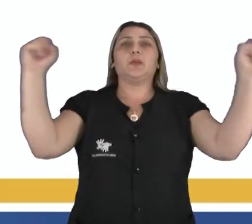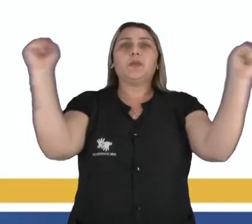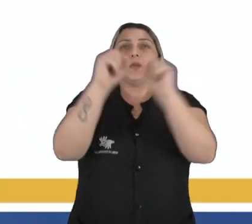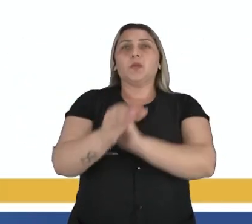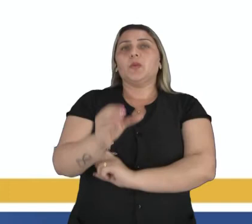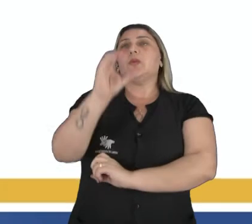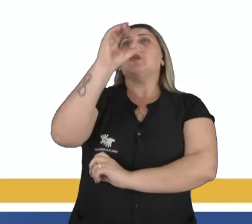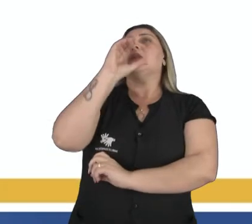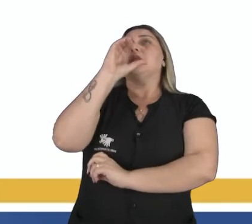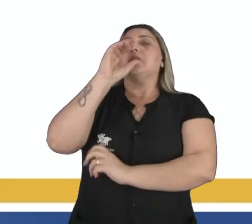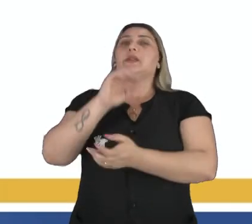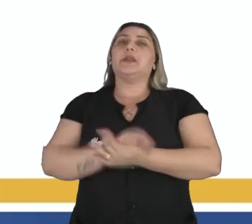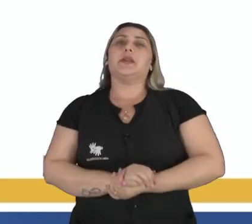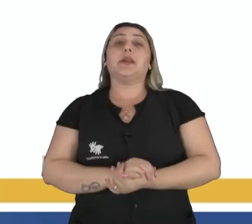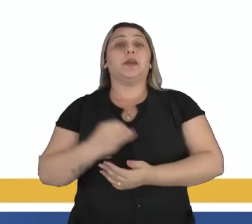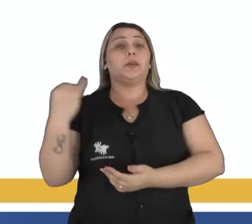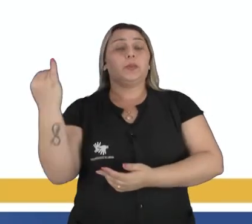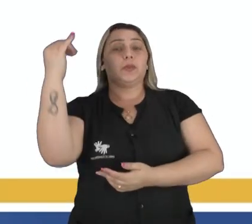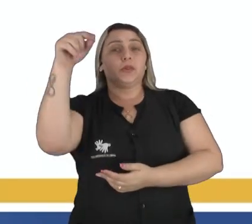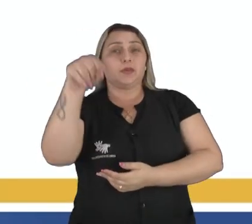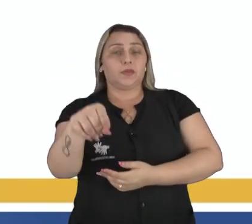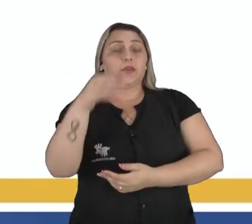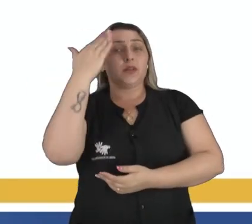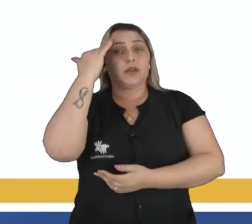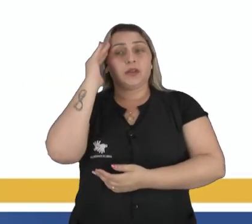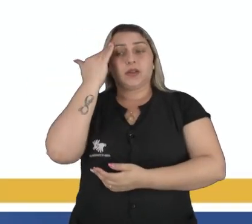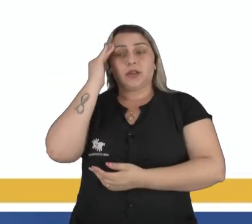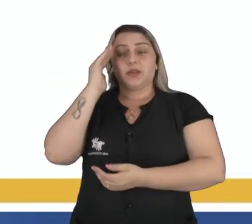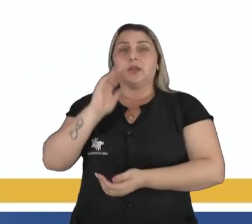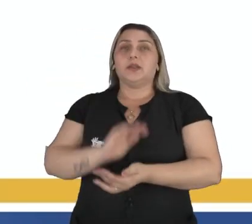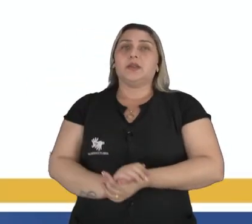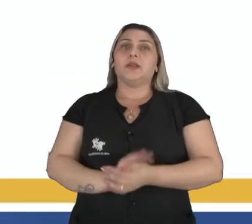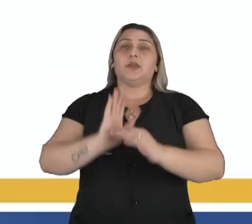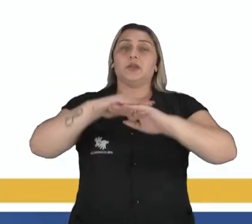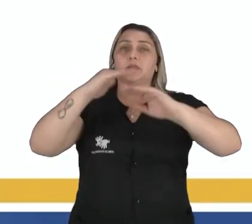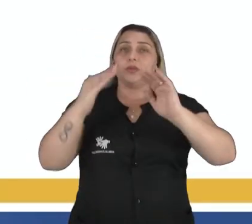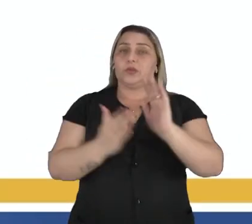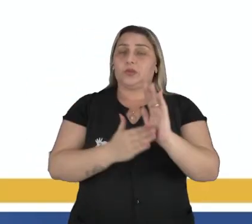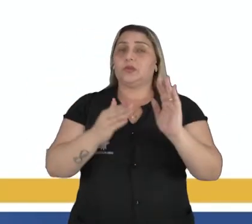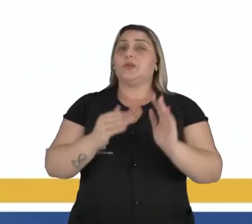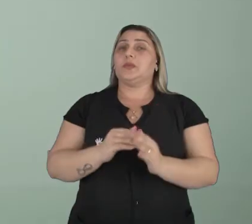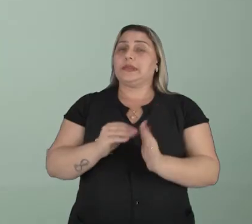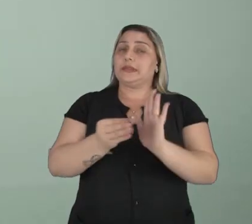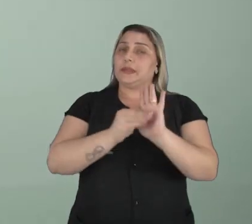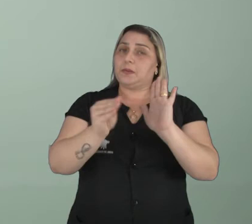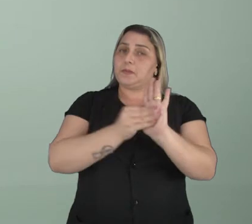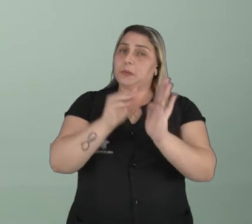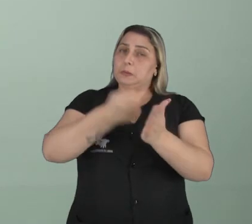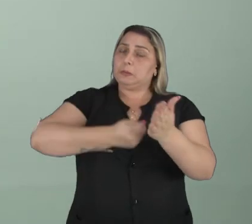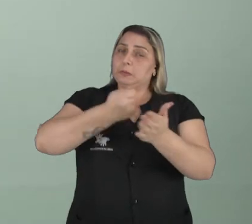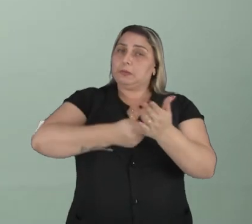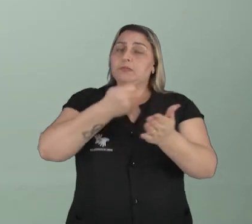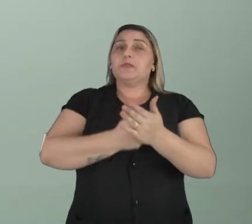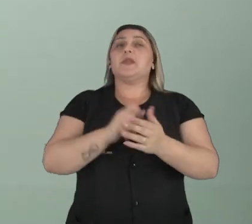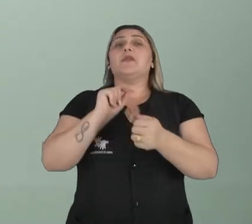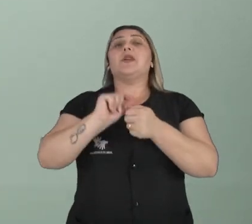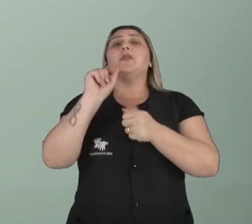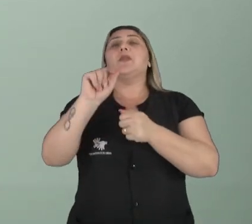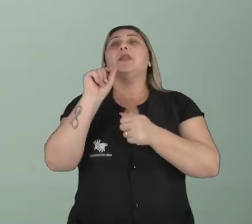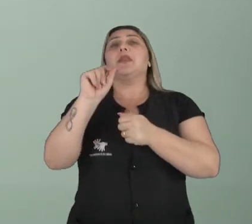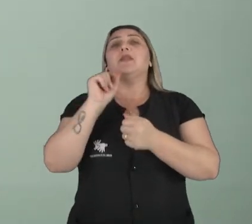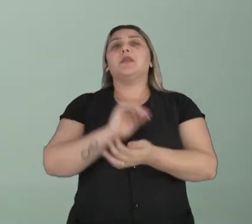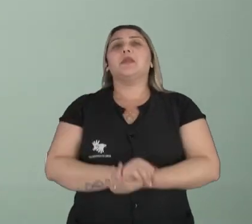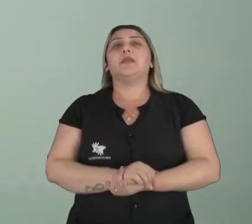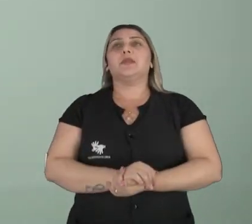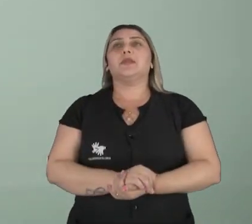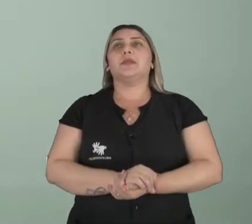o Sheik Oi gente é importante vocês compreenderem que toda essa pressão que a mídia coloca caso o que em